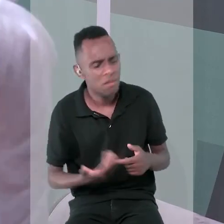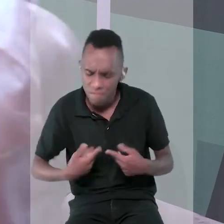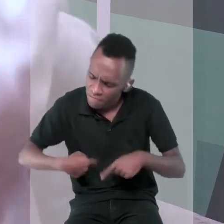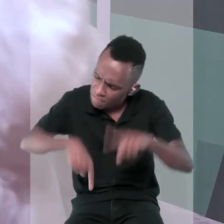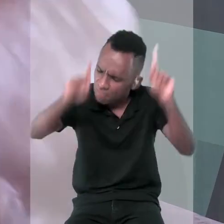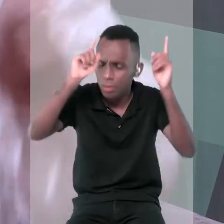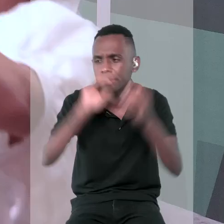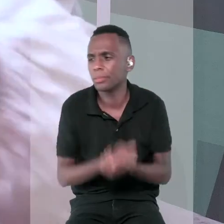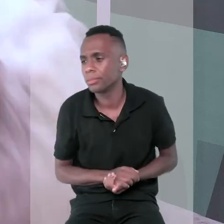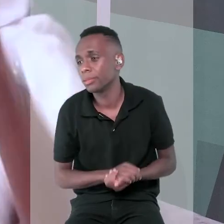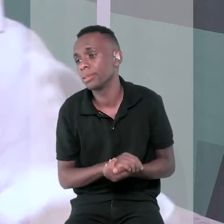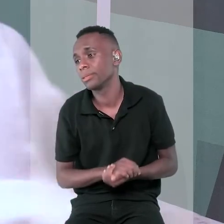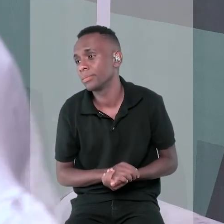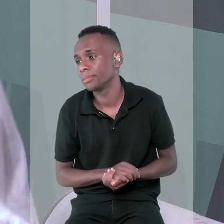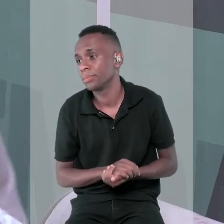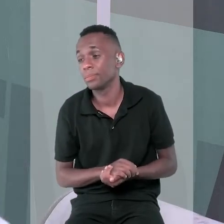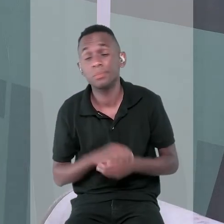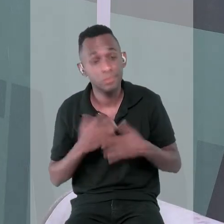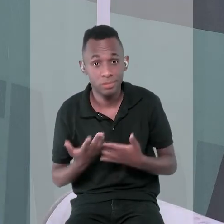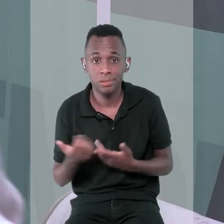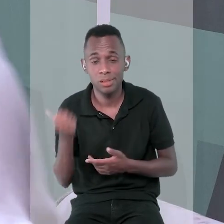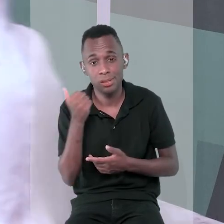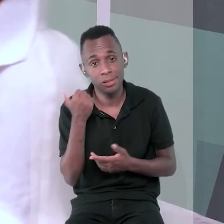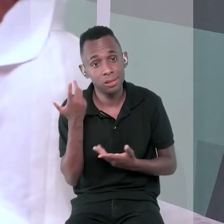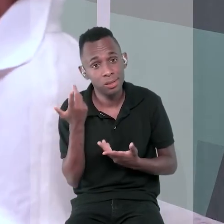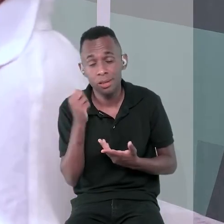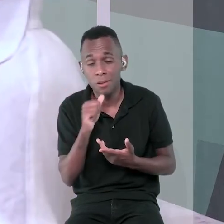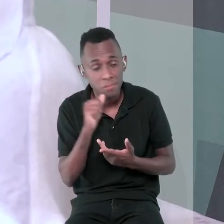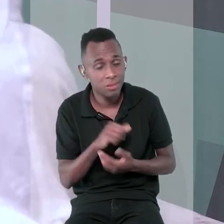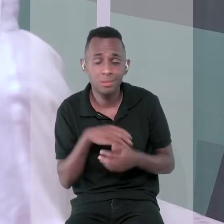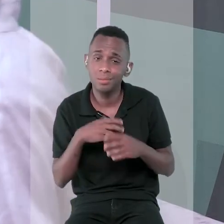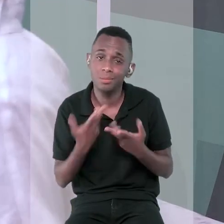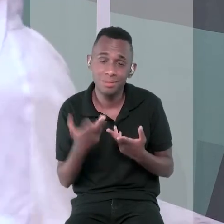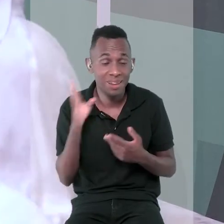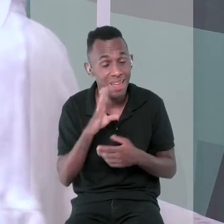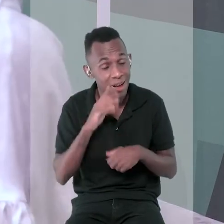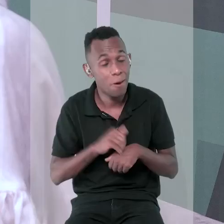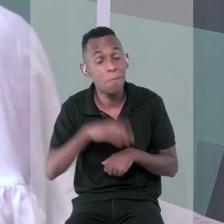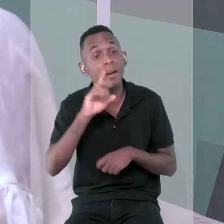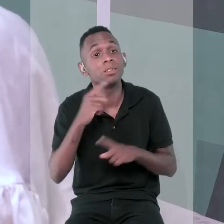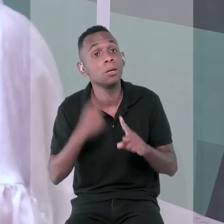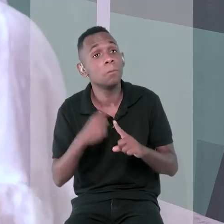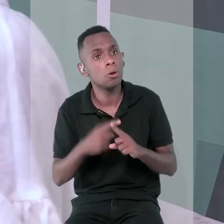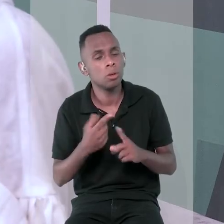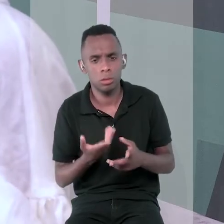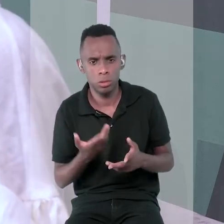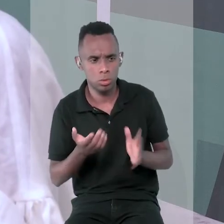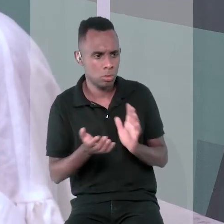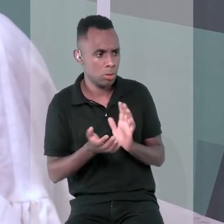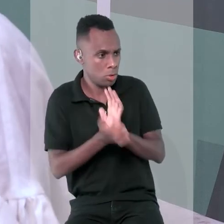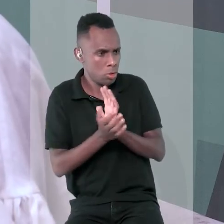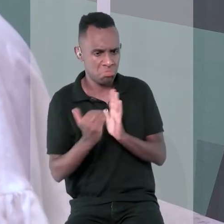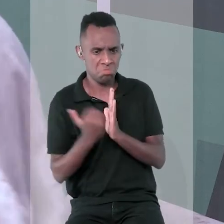vamos agora. E ela... E era assim, sabe o que era o mais legal? Porque os nobres não queriam